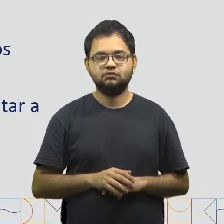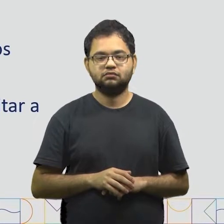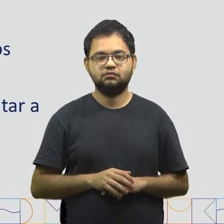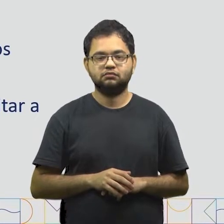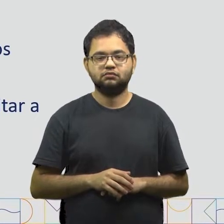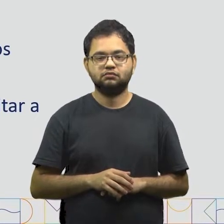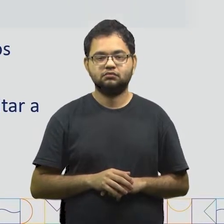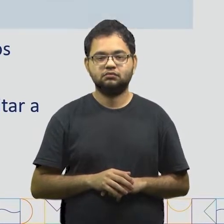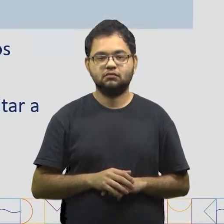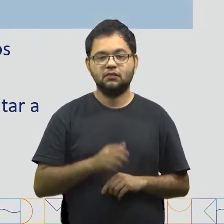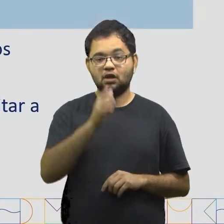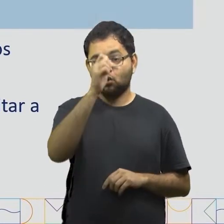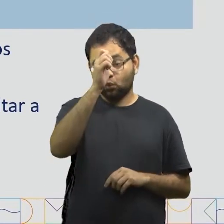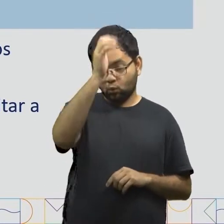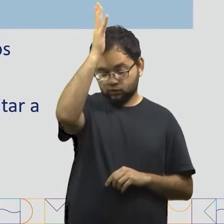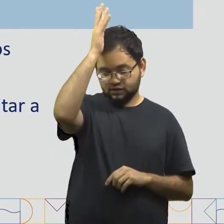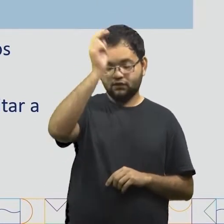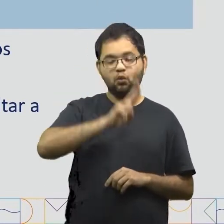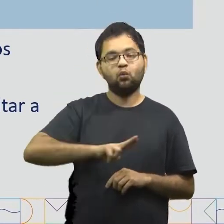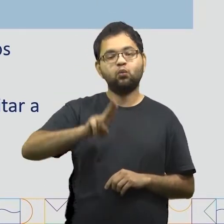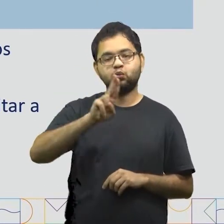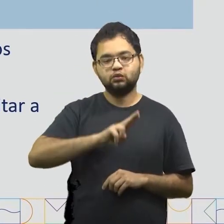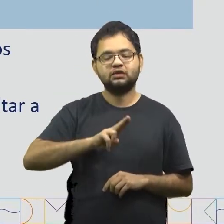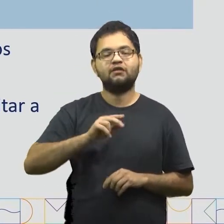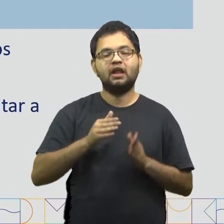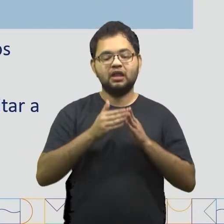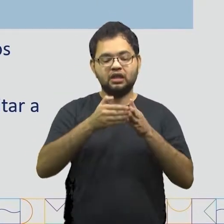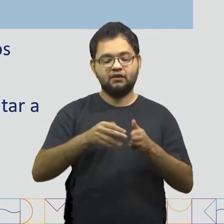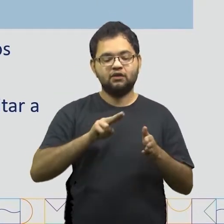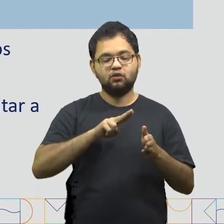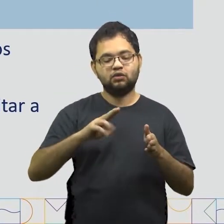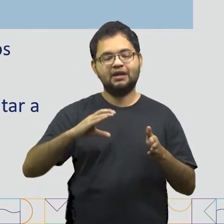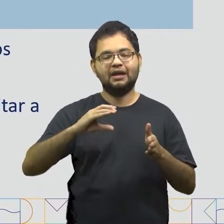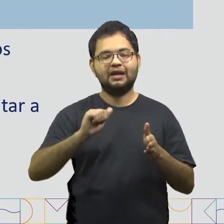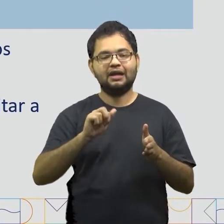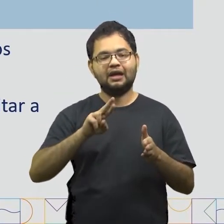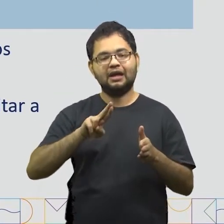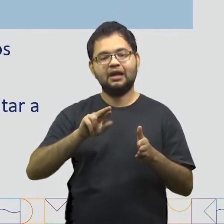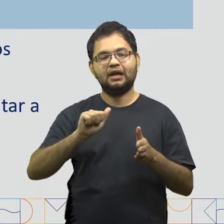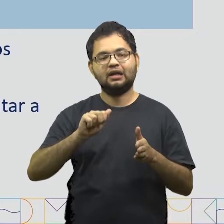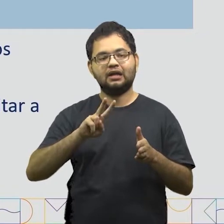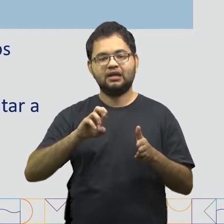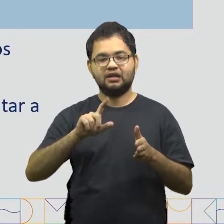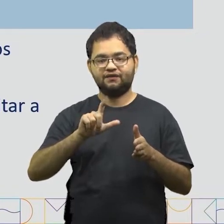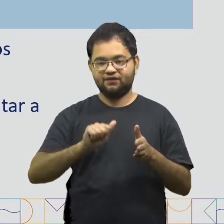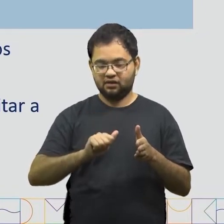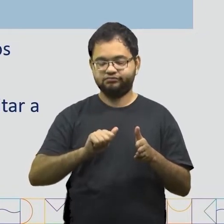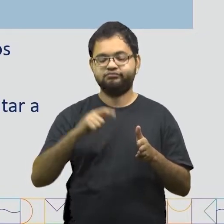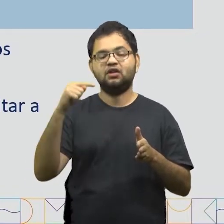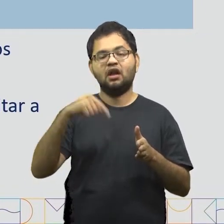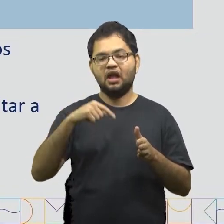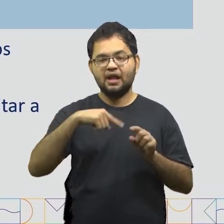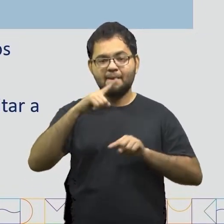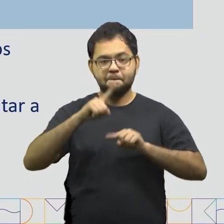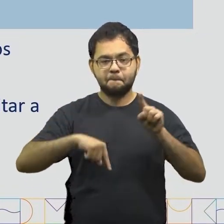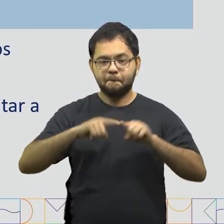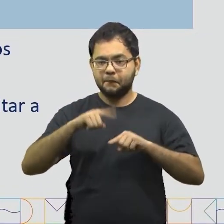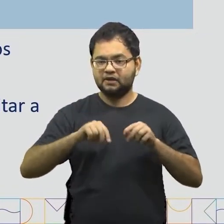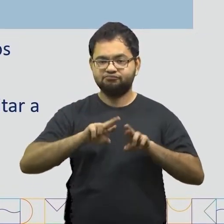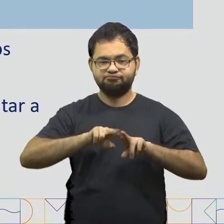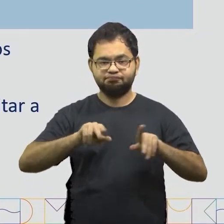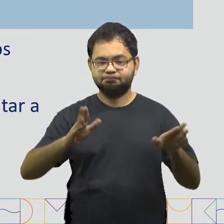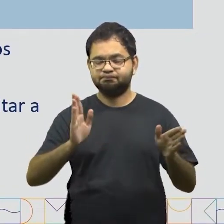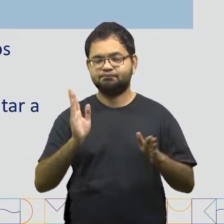próxima afirmação e os romanos usam a vim chamados de Caravelas e podiam transportar